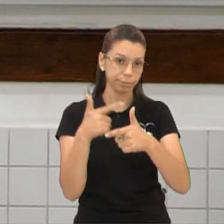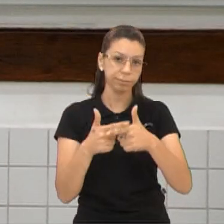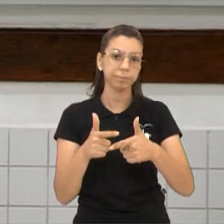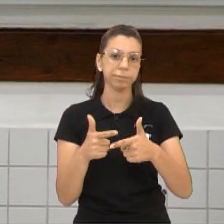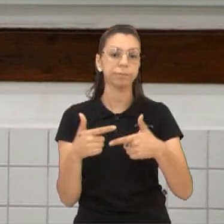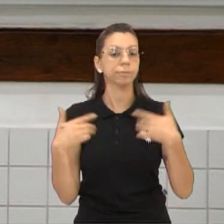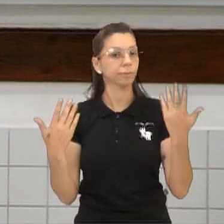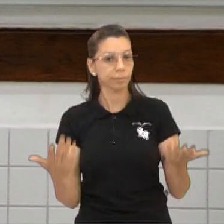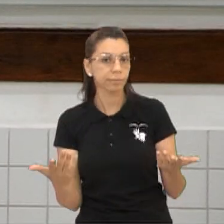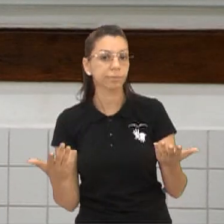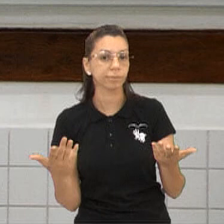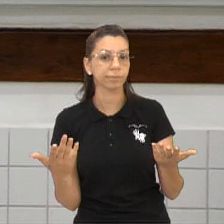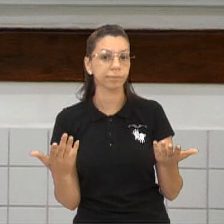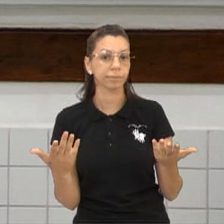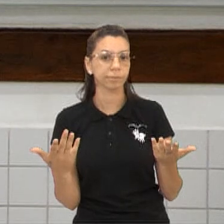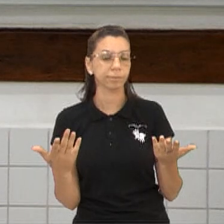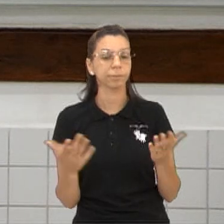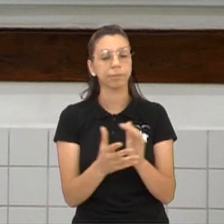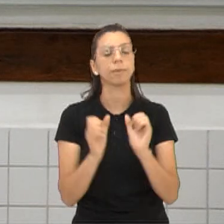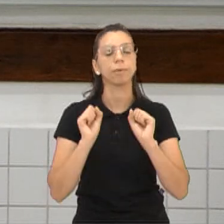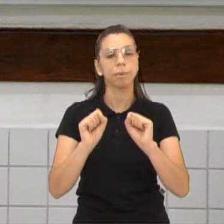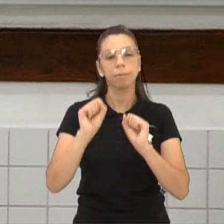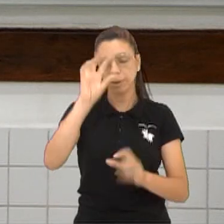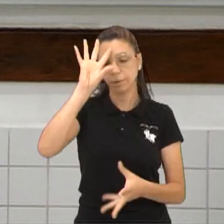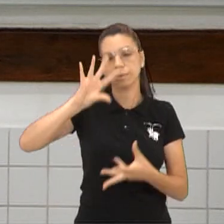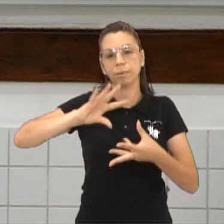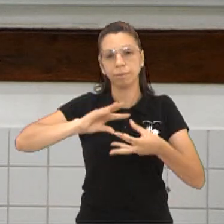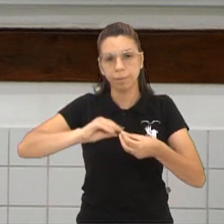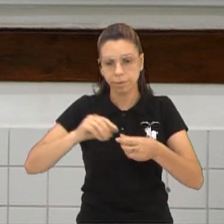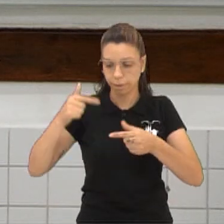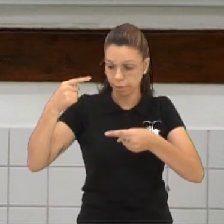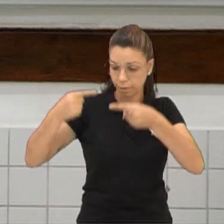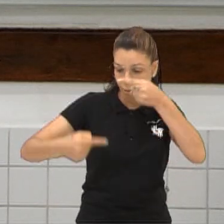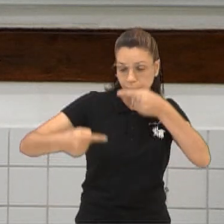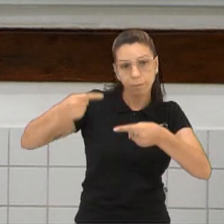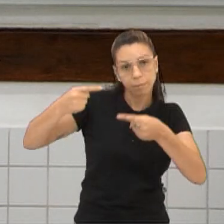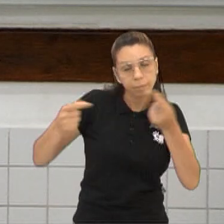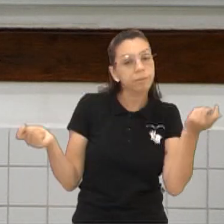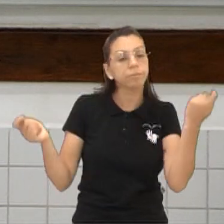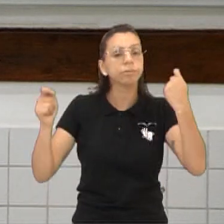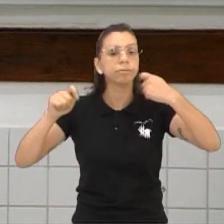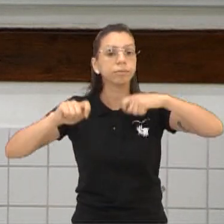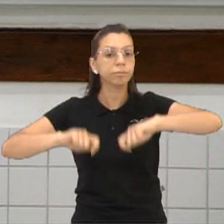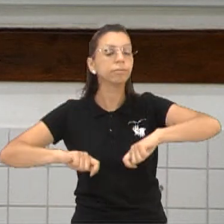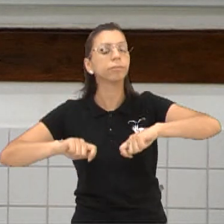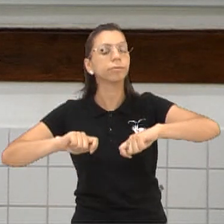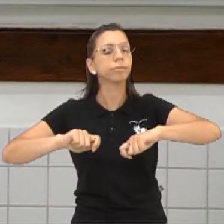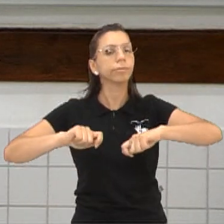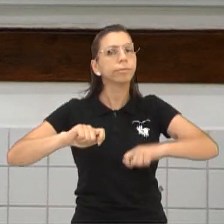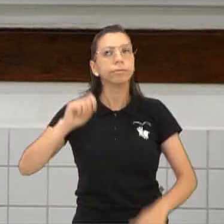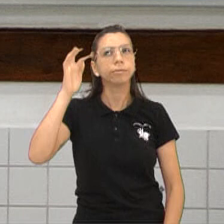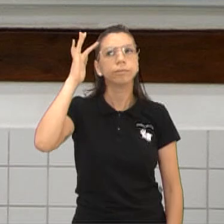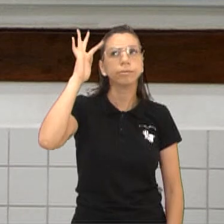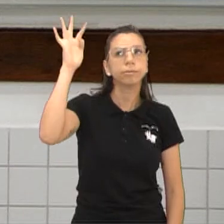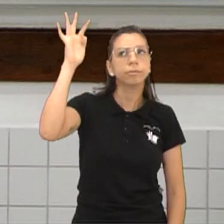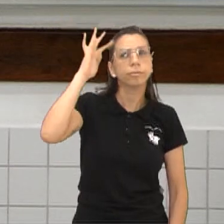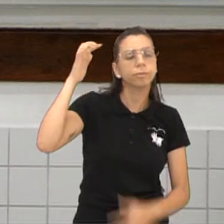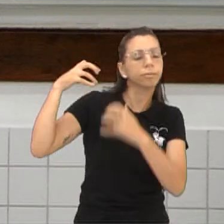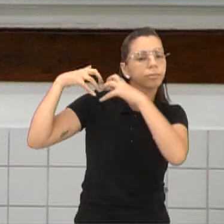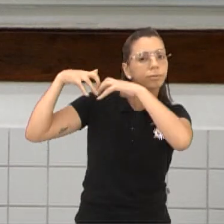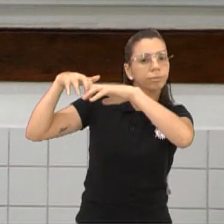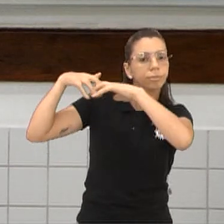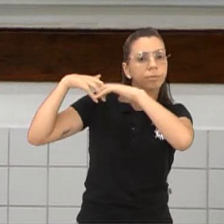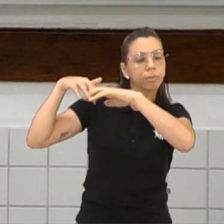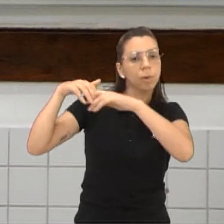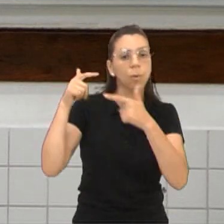Então, a gente pode entender que através da política existe a possibilidade de pensarmos esses problemas